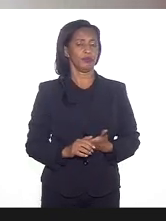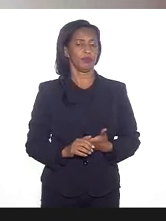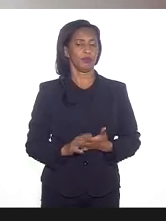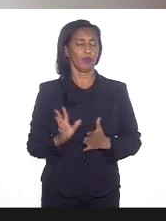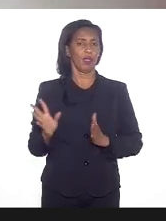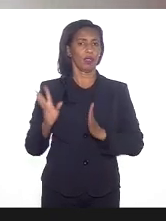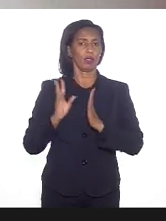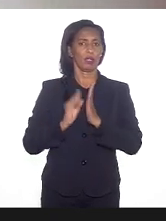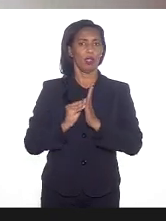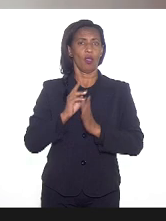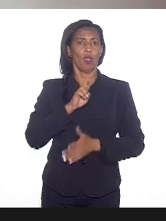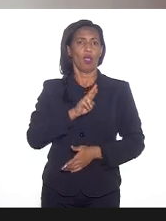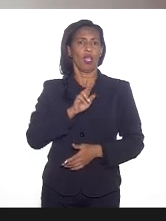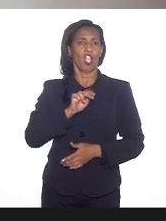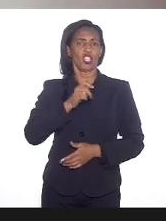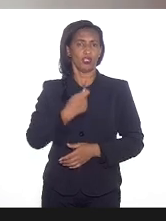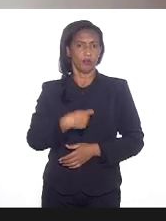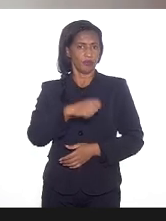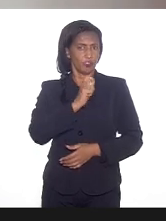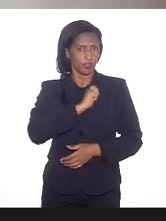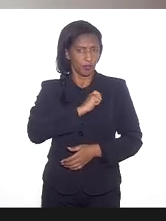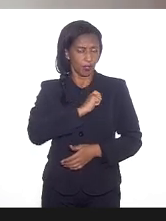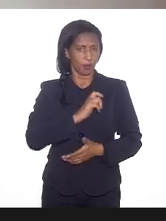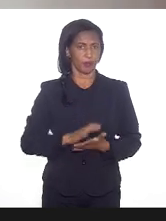adesão ao regime de recuperação fiscal